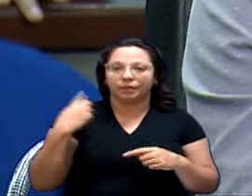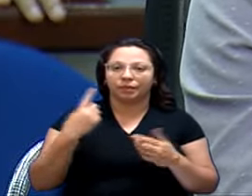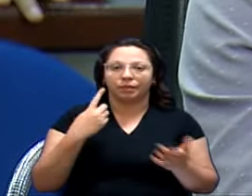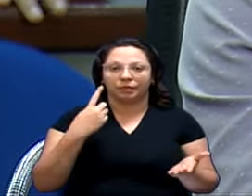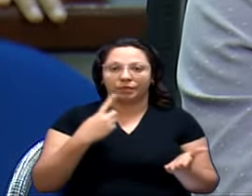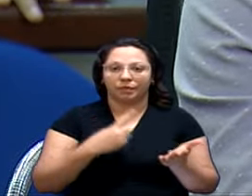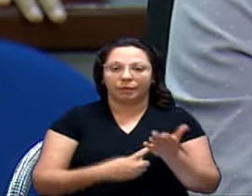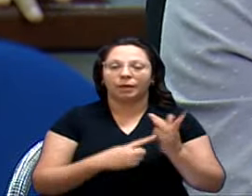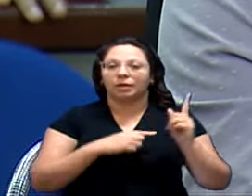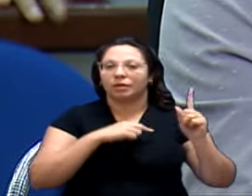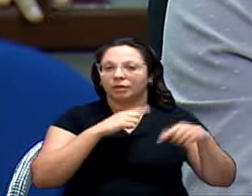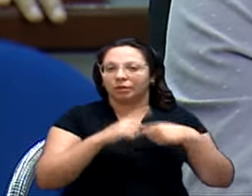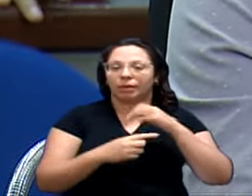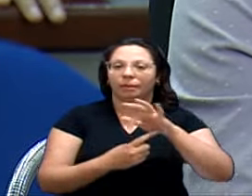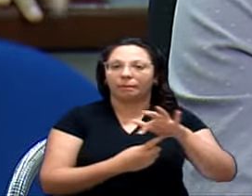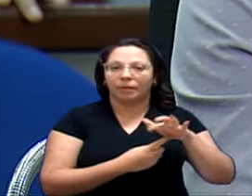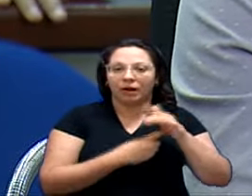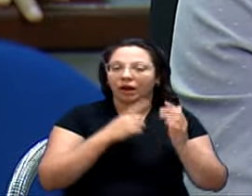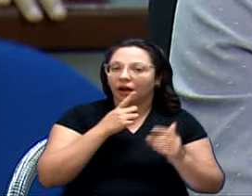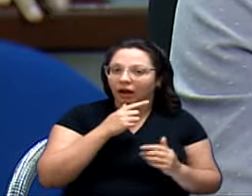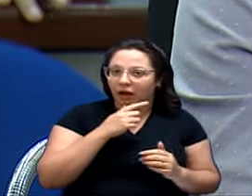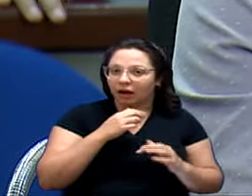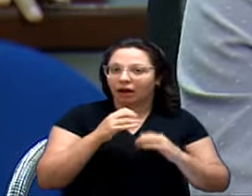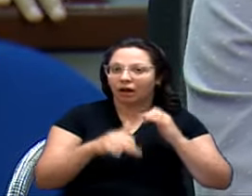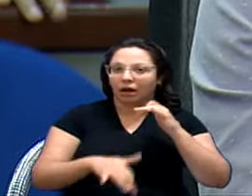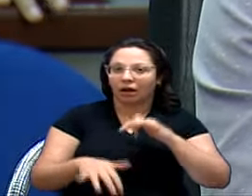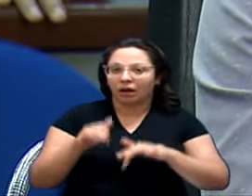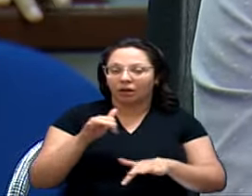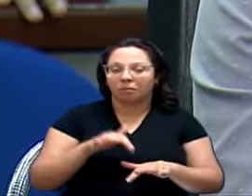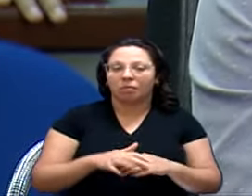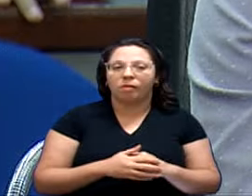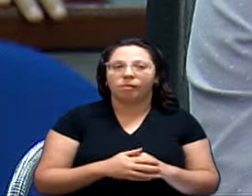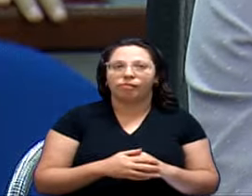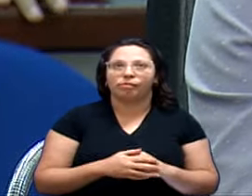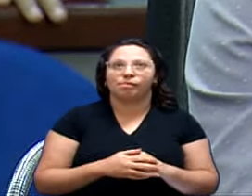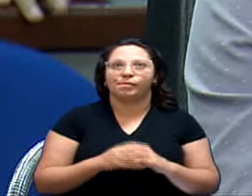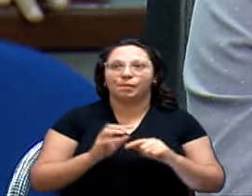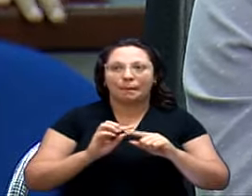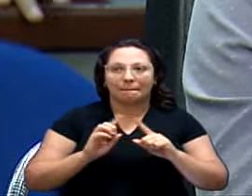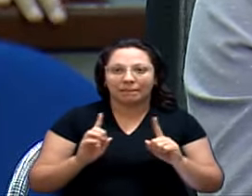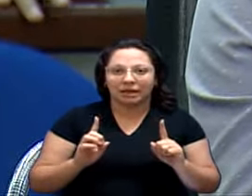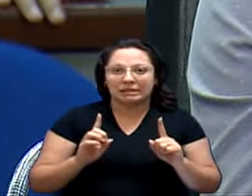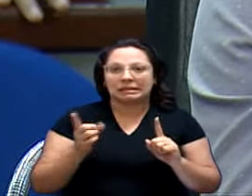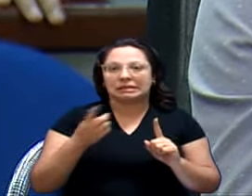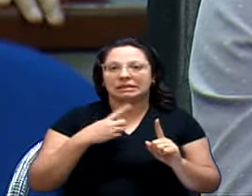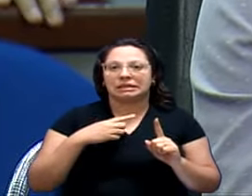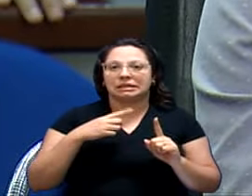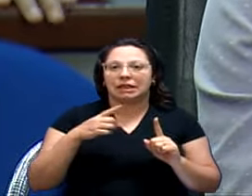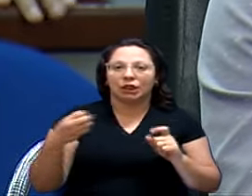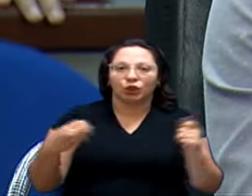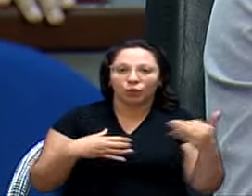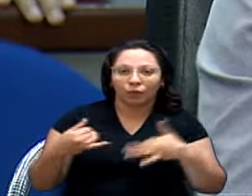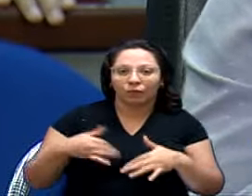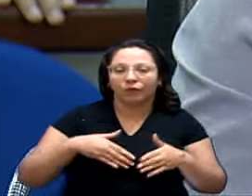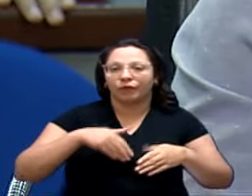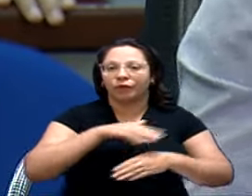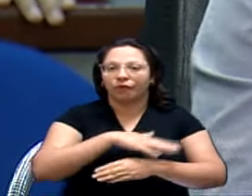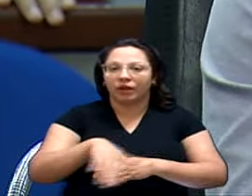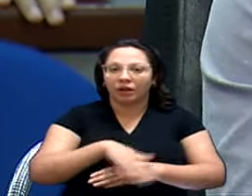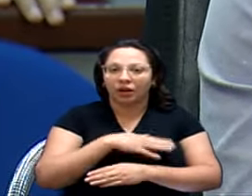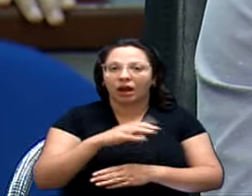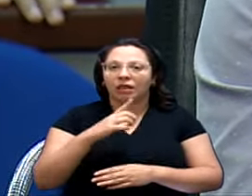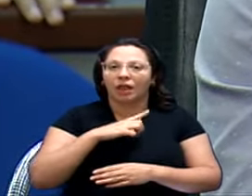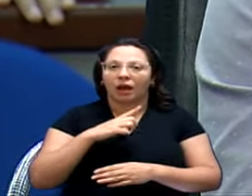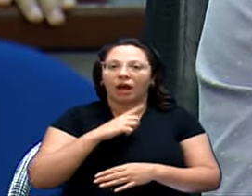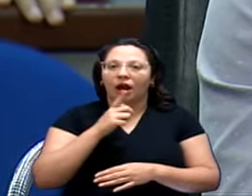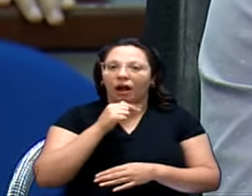questão do Parque das Águas que foi provocado pela são dos moradores eh sobre as novas vias né que podem jogar água